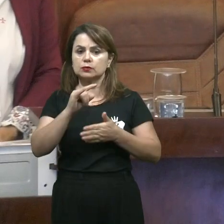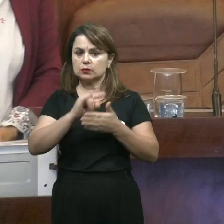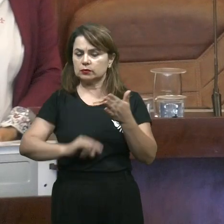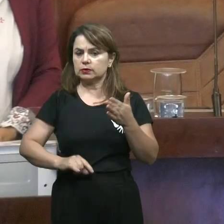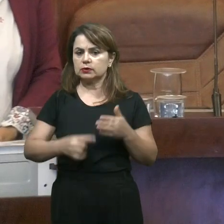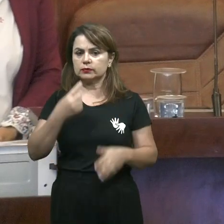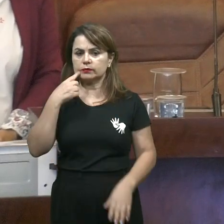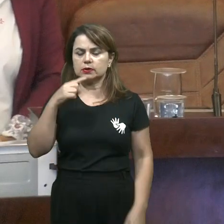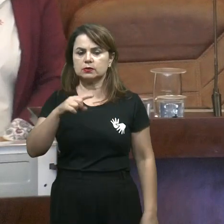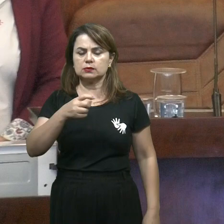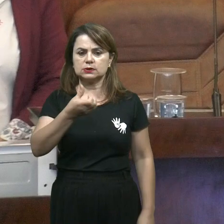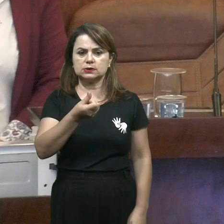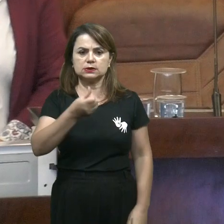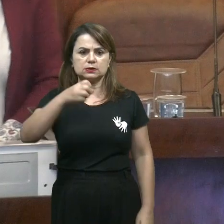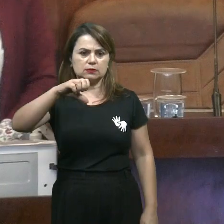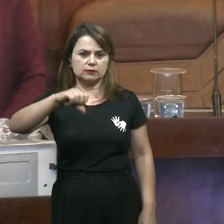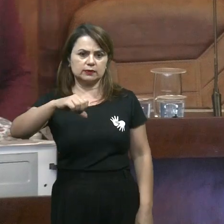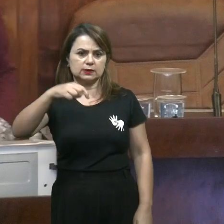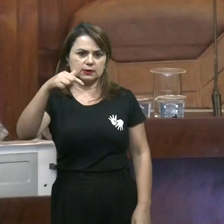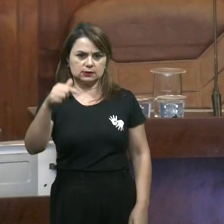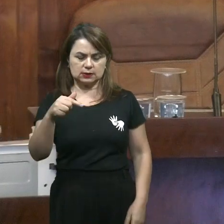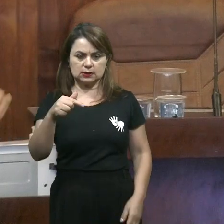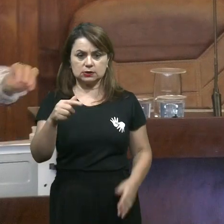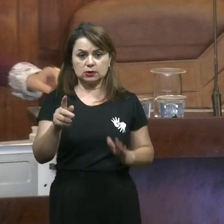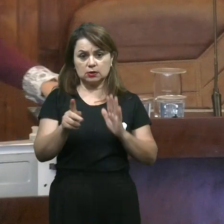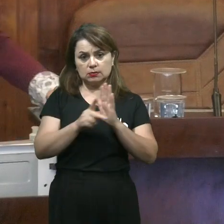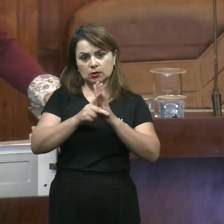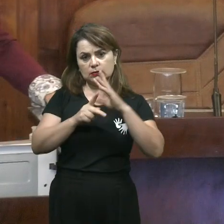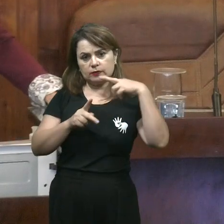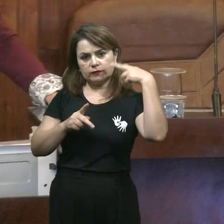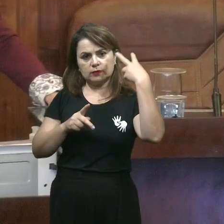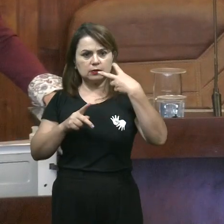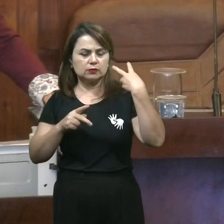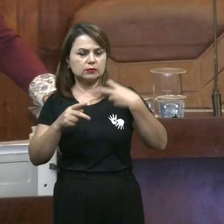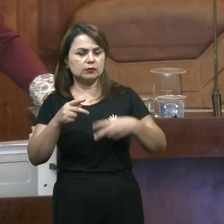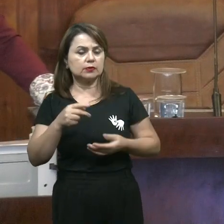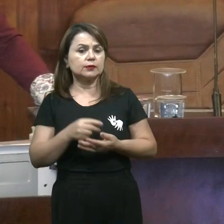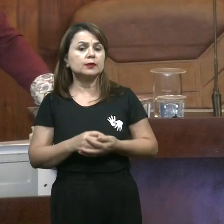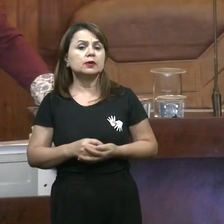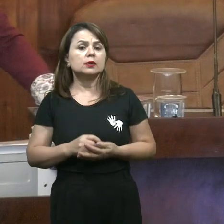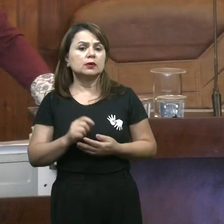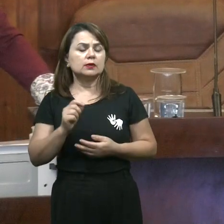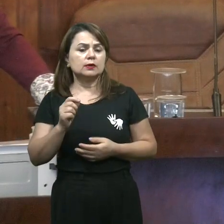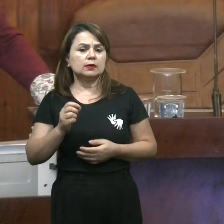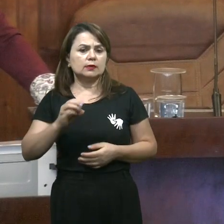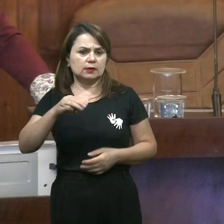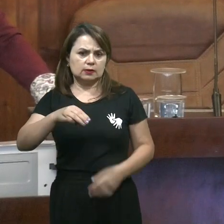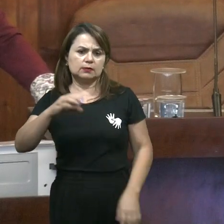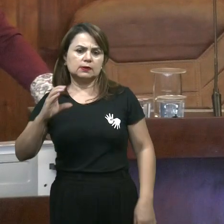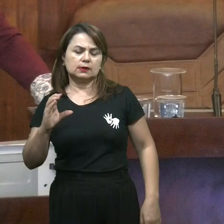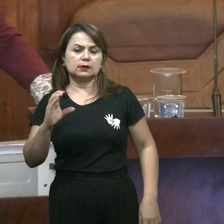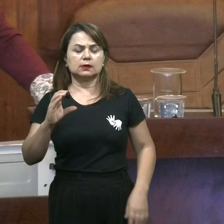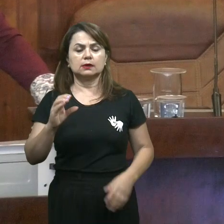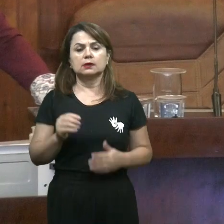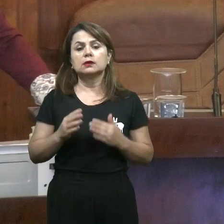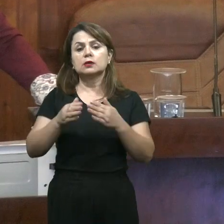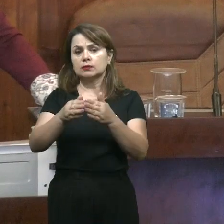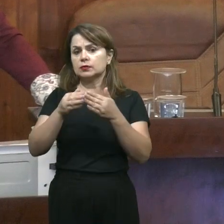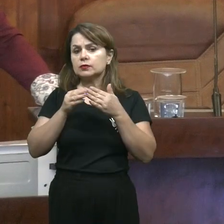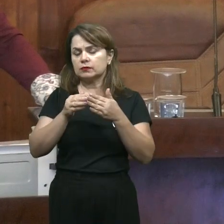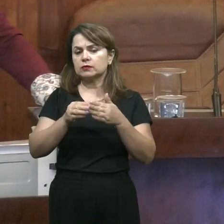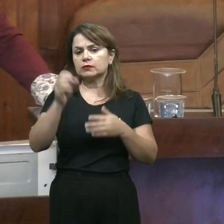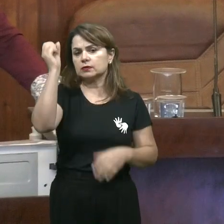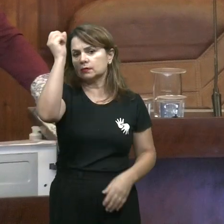Requerimento 1697, barra 224, do vereador Marcos Custódio. Solicitando ao prefeito municipal, o senhor Daniel Alonso,